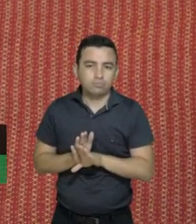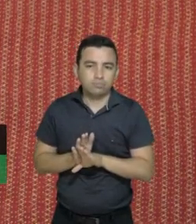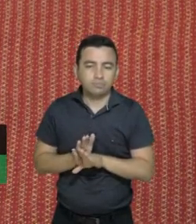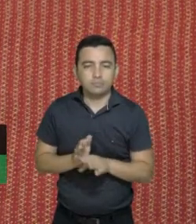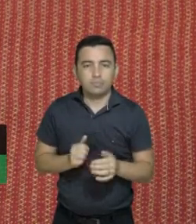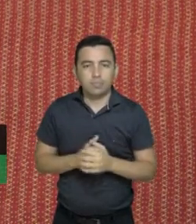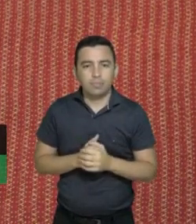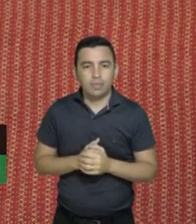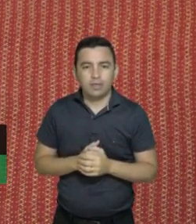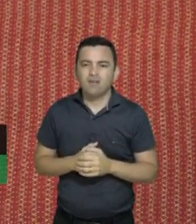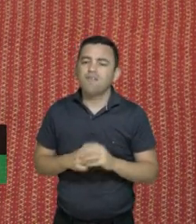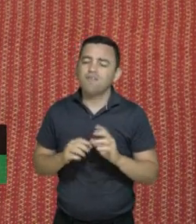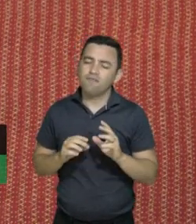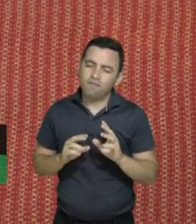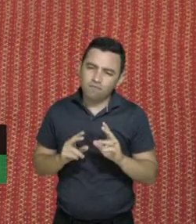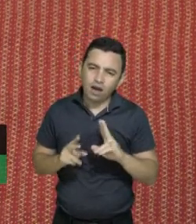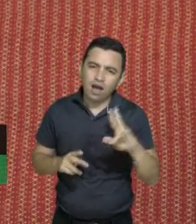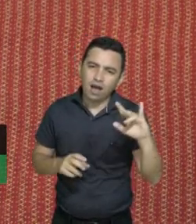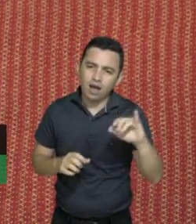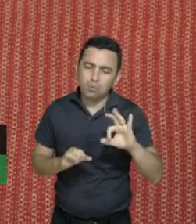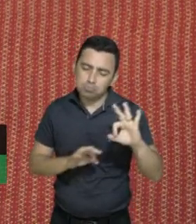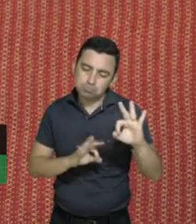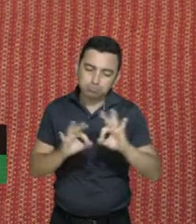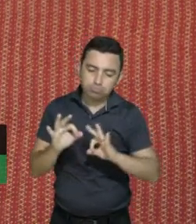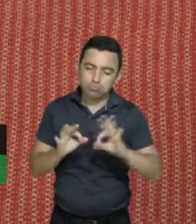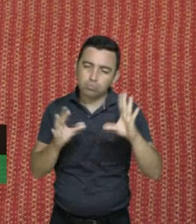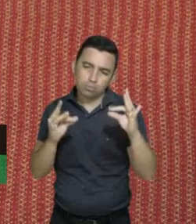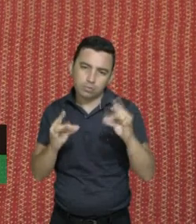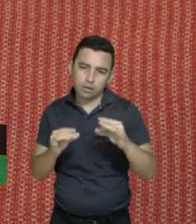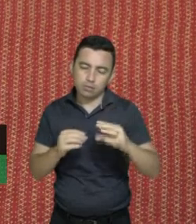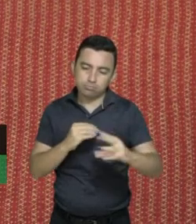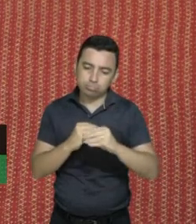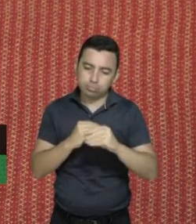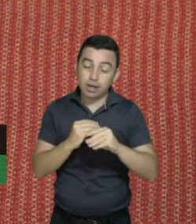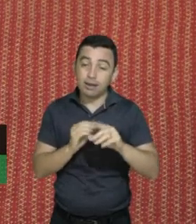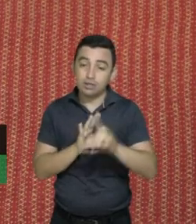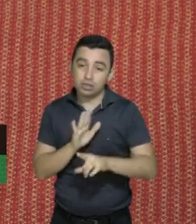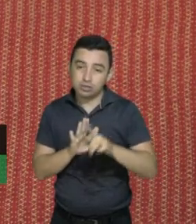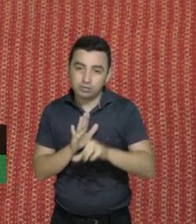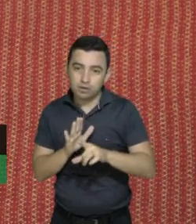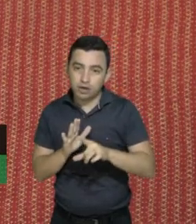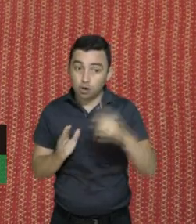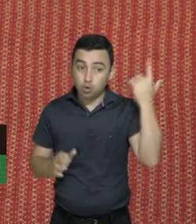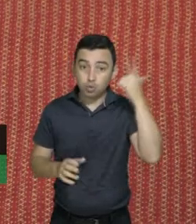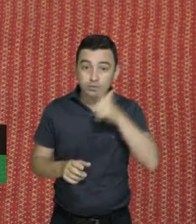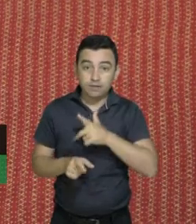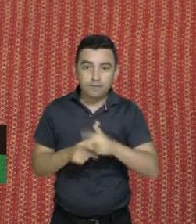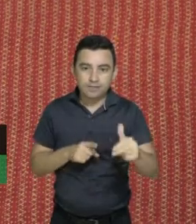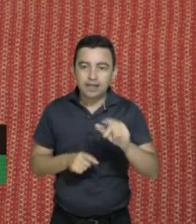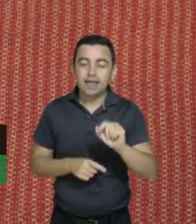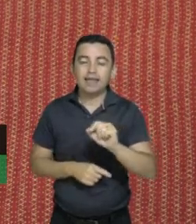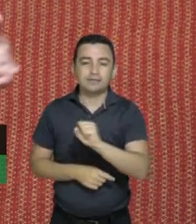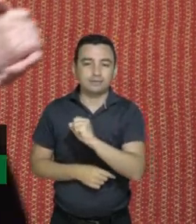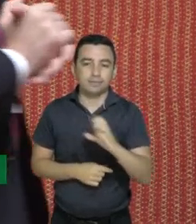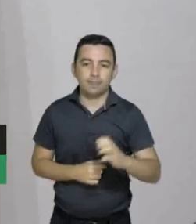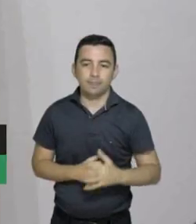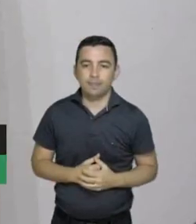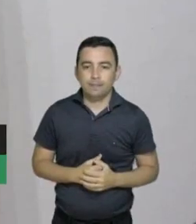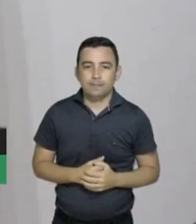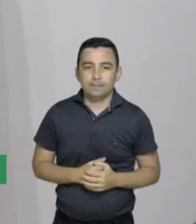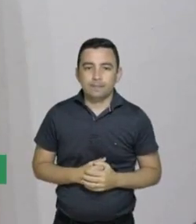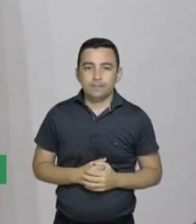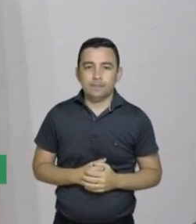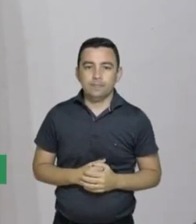será ainda aprimorado pela pelo legislativo e quem vai ganhar é Santa Catarina obrigado obrigado